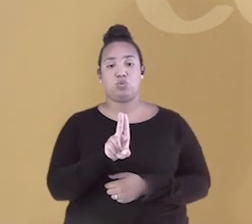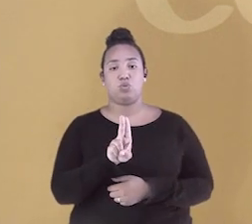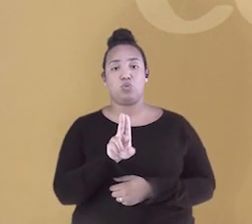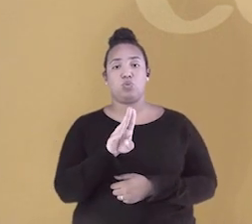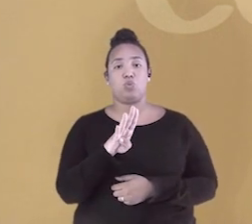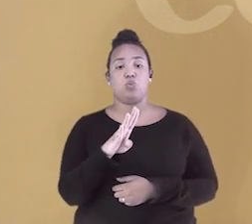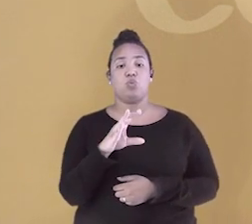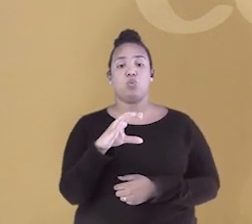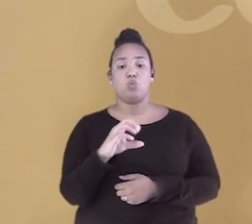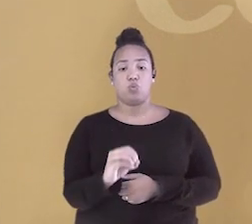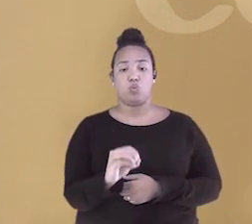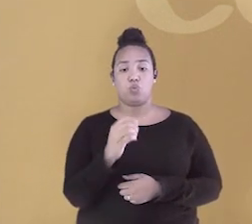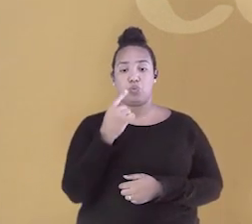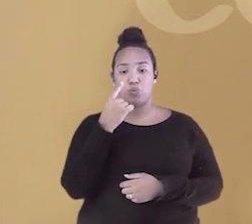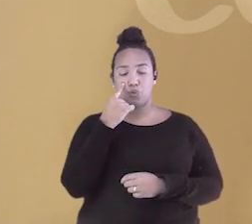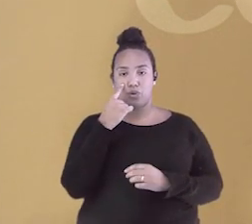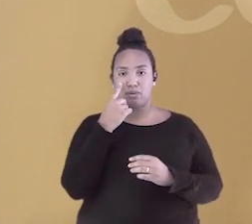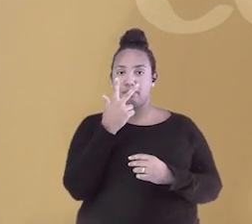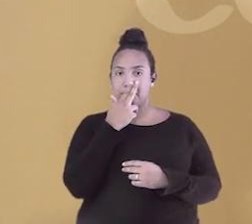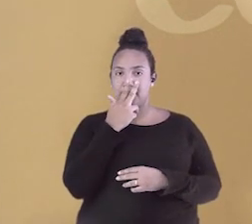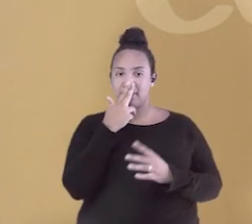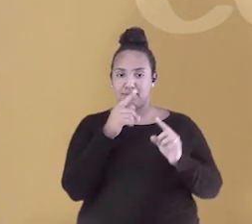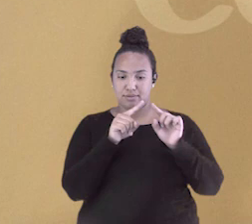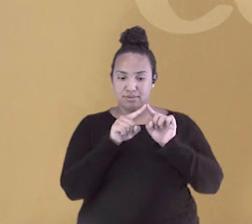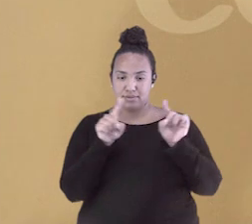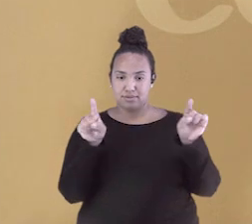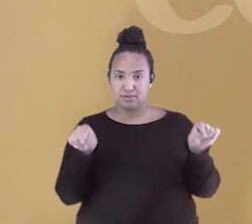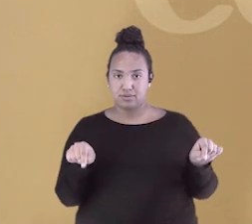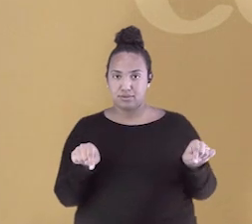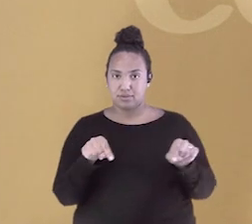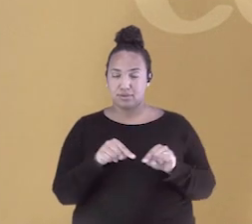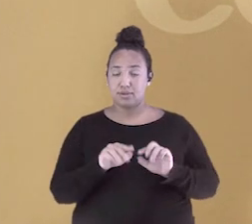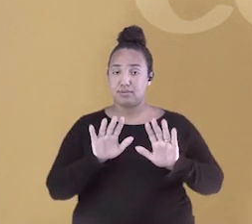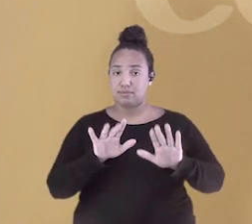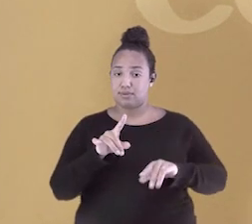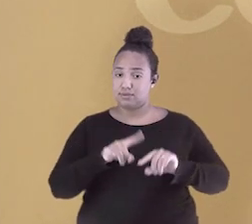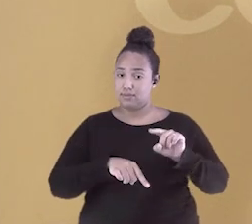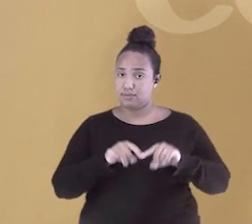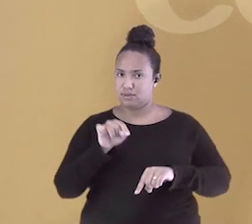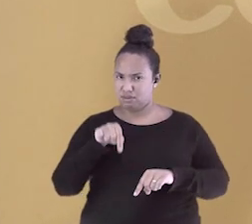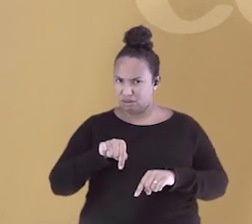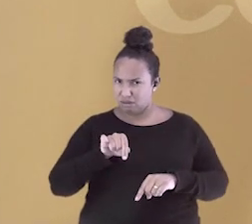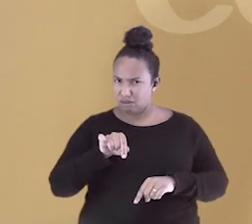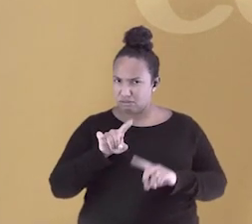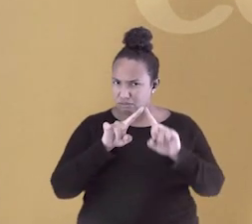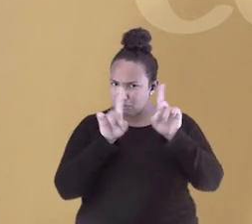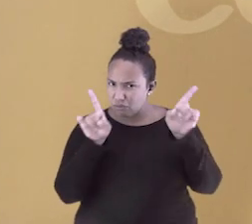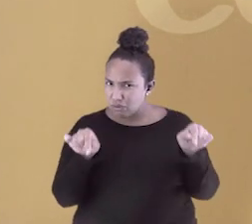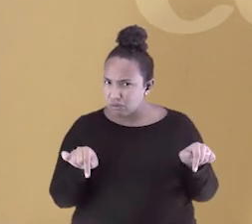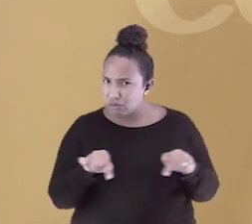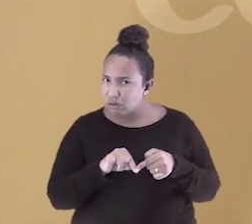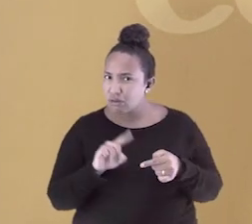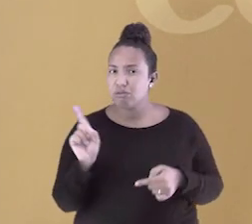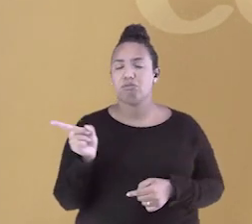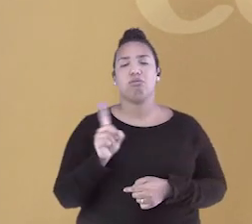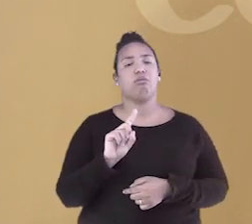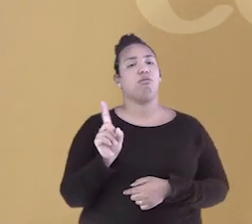parece com um quadrado. Mas esse objeto aqui é um quadrado? Não, ele é um